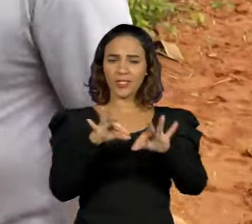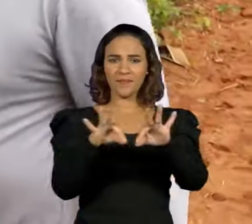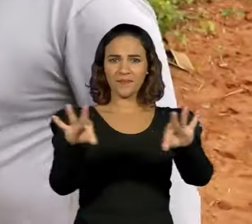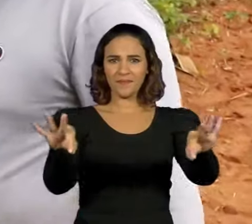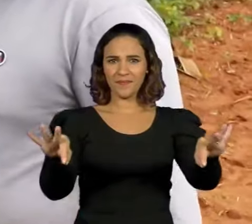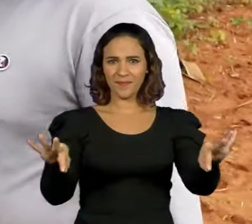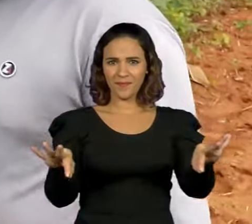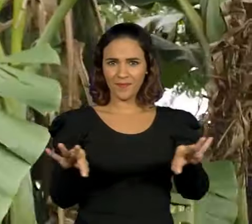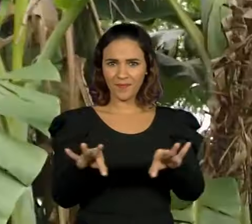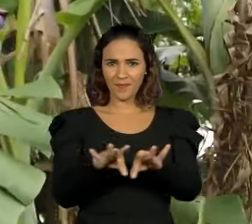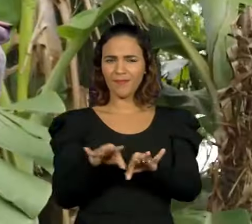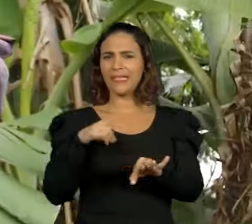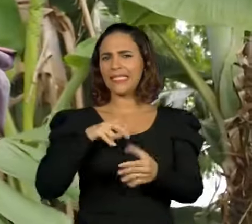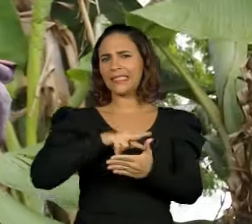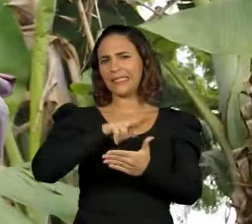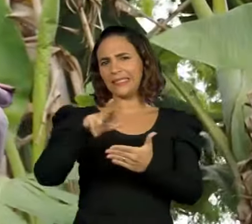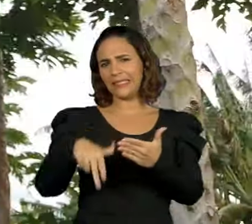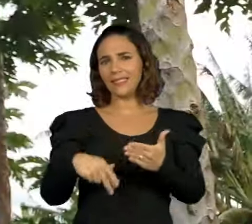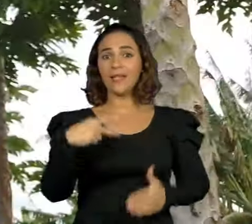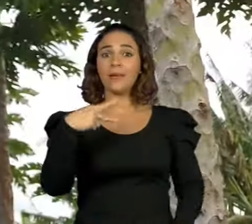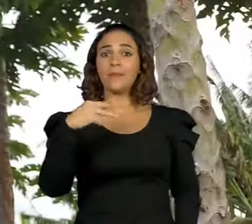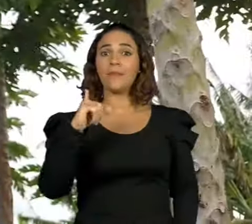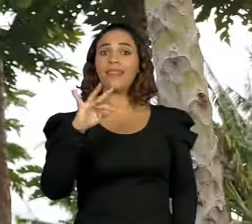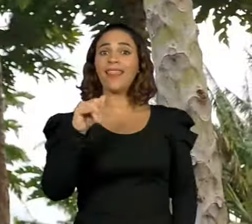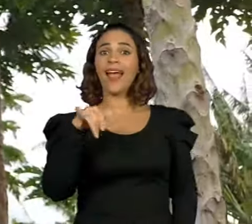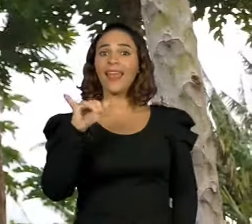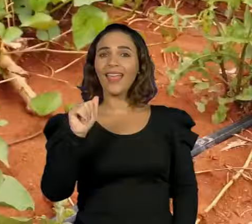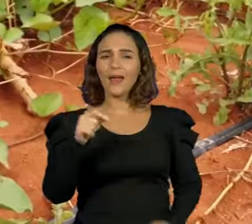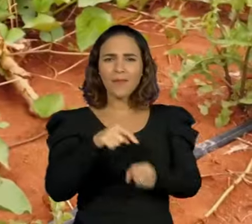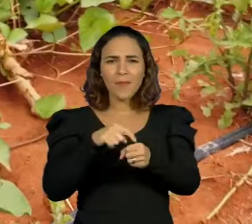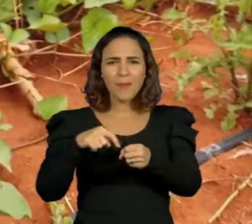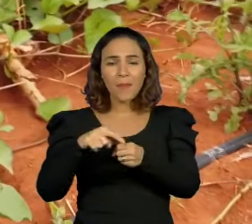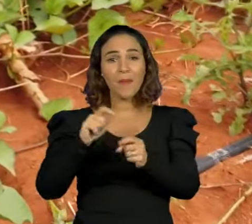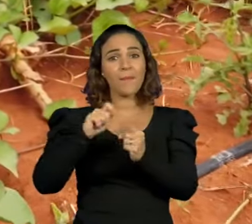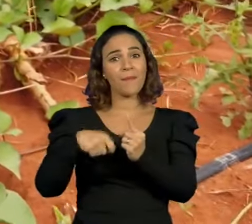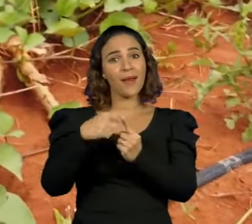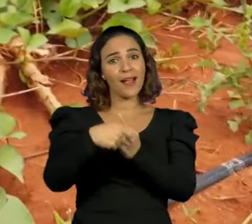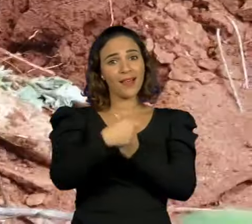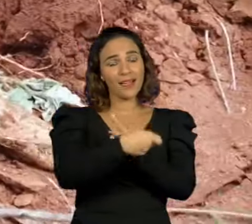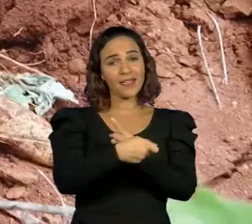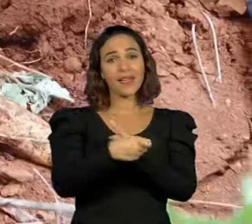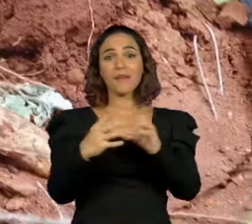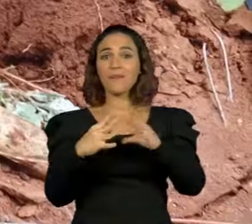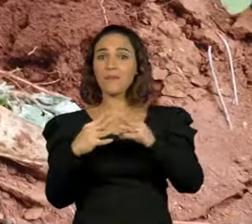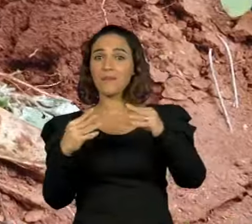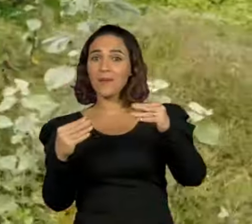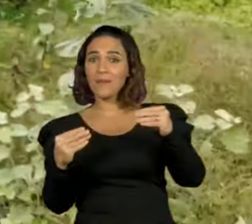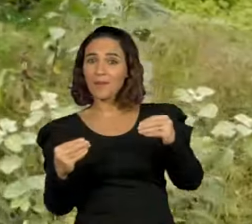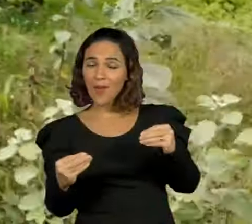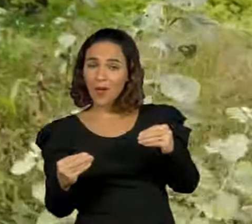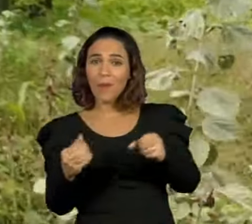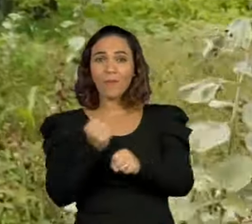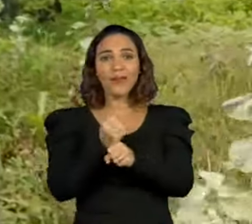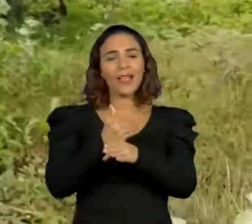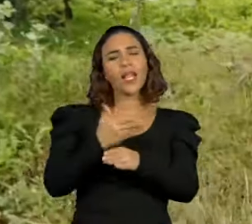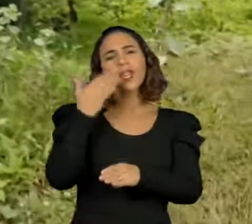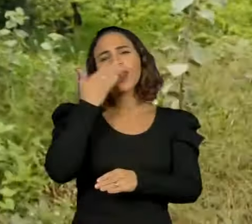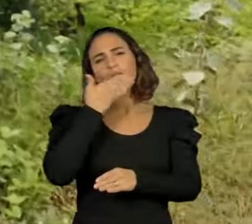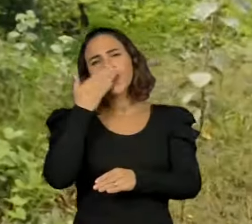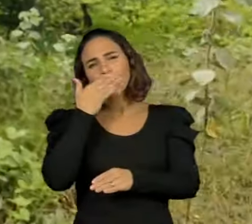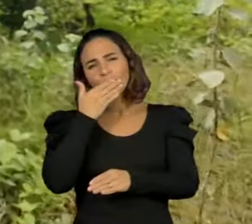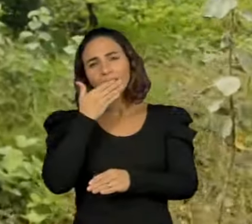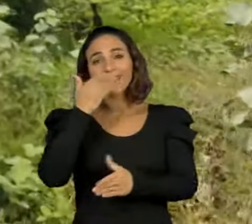planta também pitaia, banana, mamão formosa, batata doce, aipim. A lista é